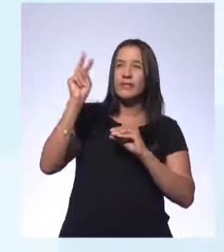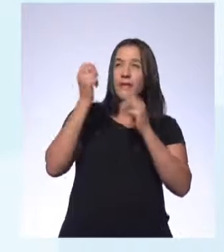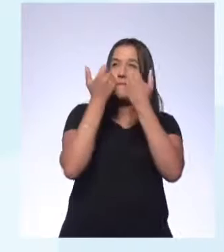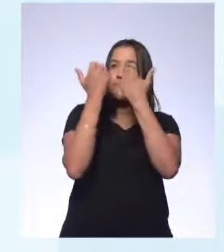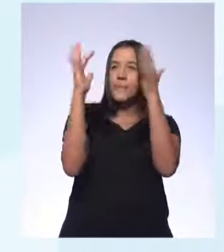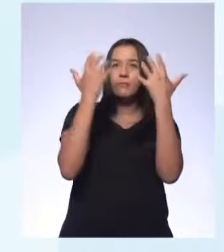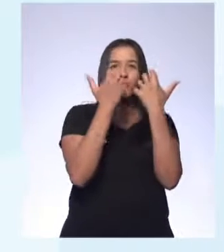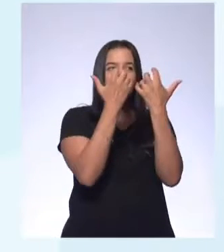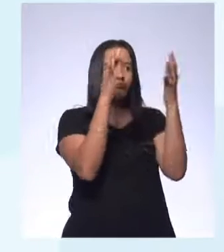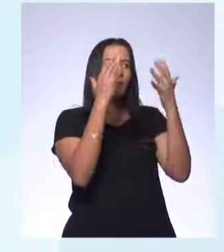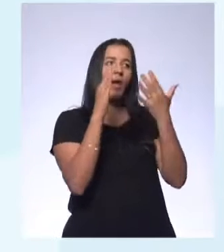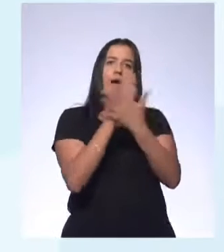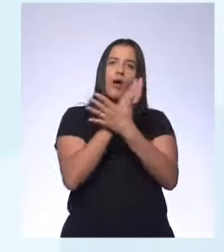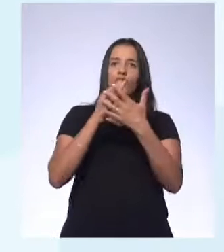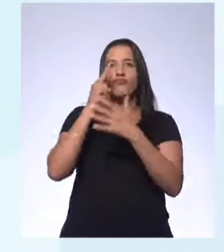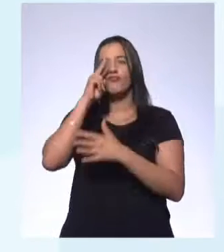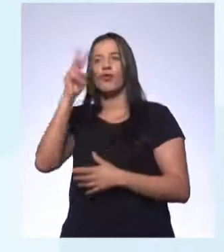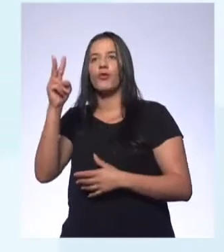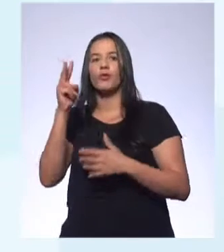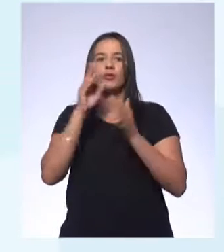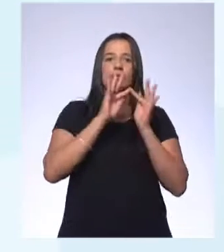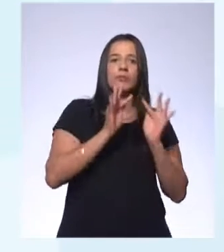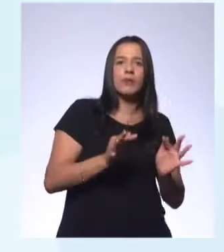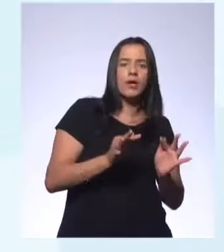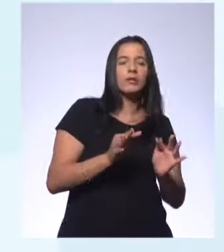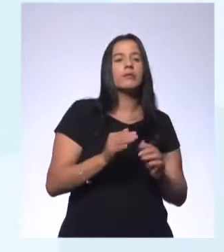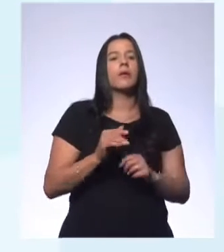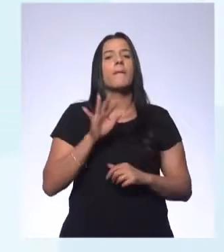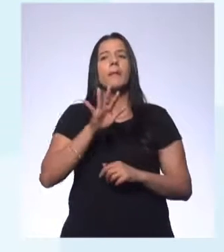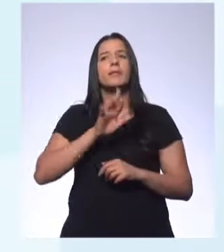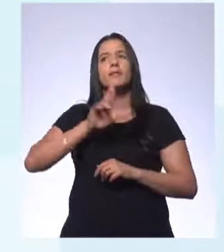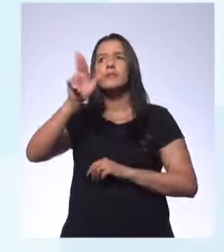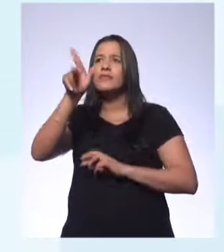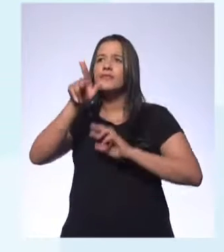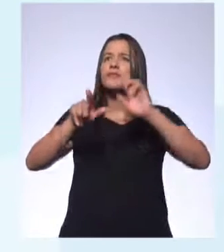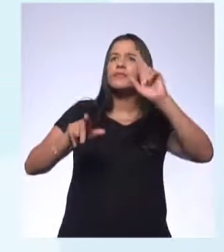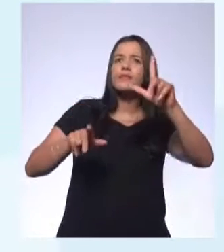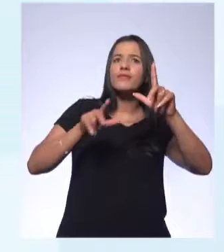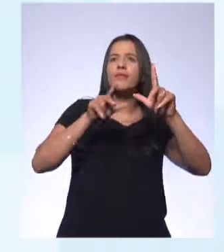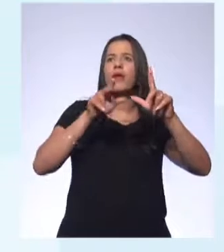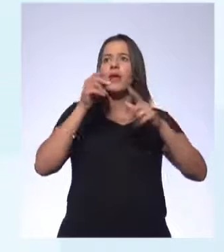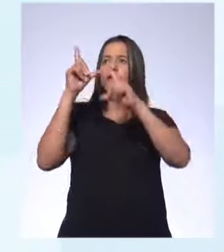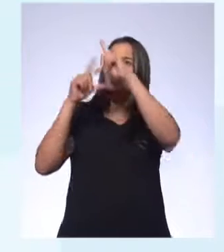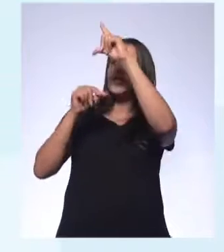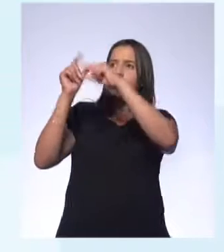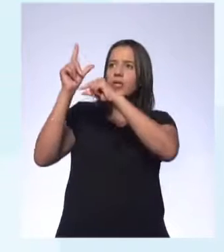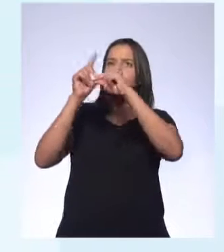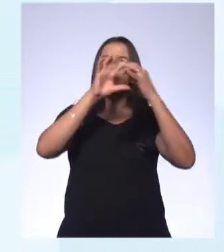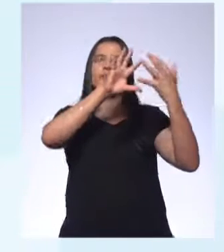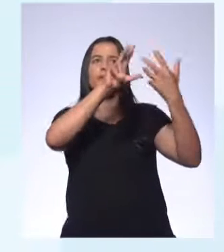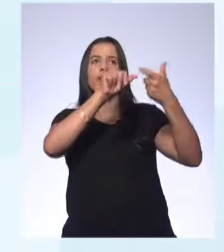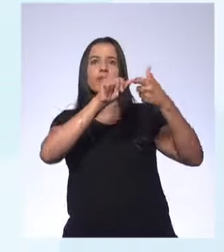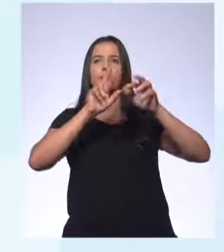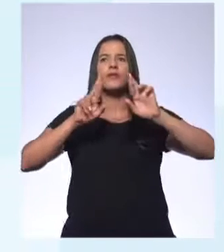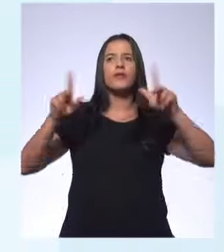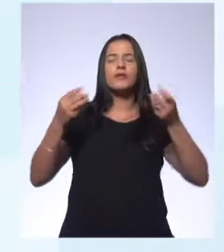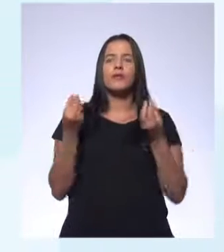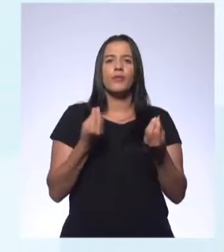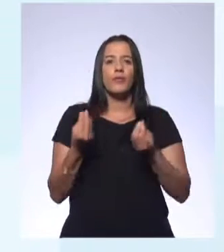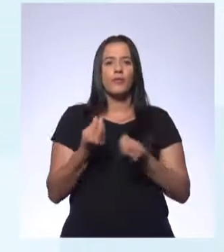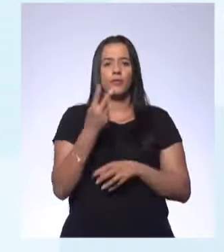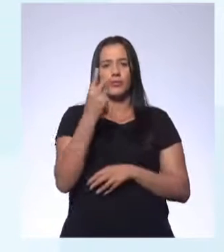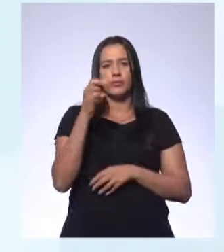Uns brilham mais que outros. Como diferenciar estrelas de planetas? Coloca aí para mim 2 minutos, por favor.